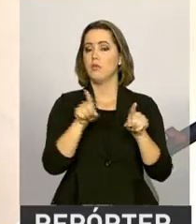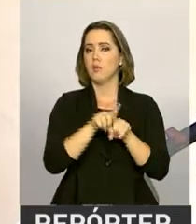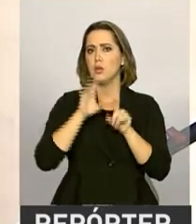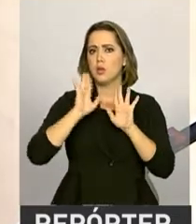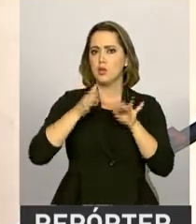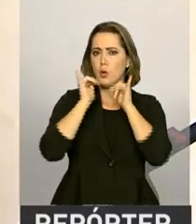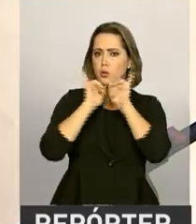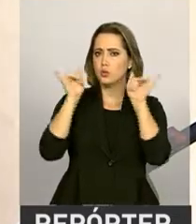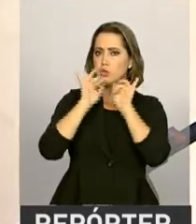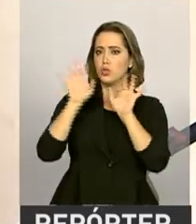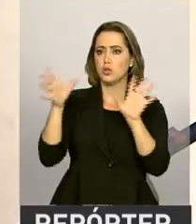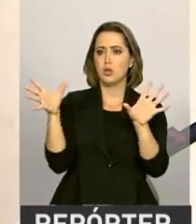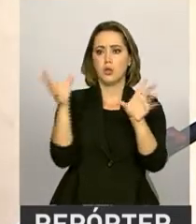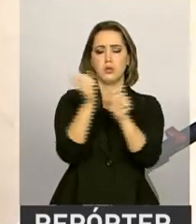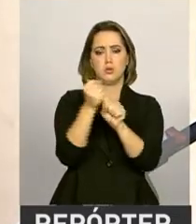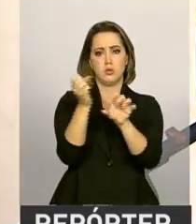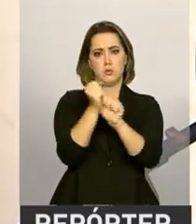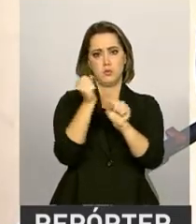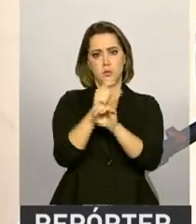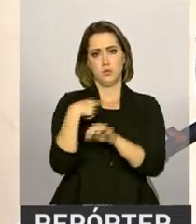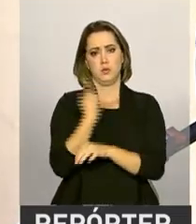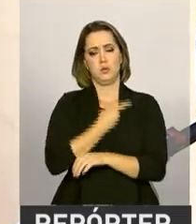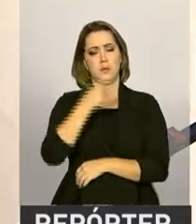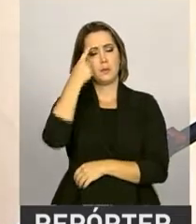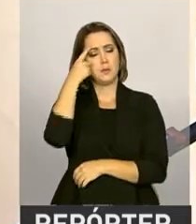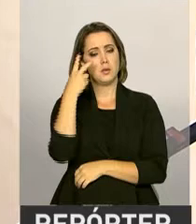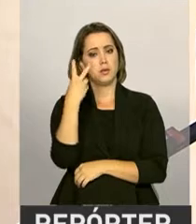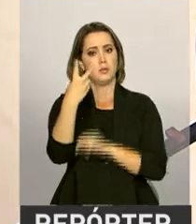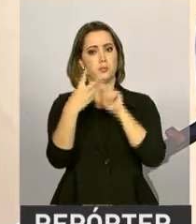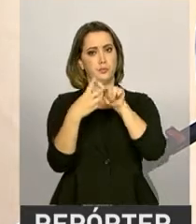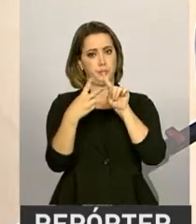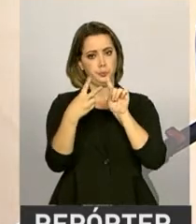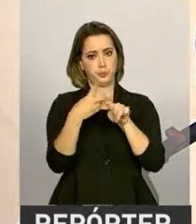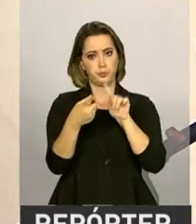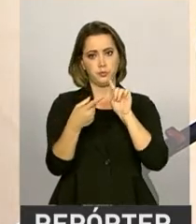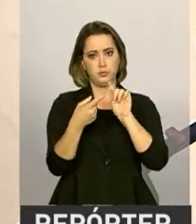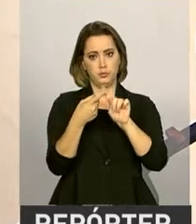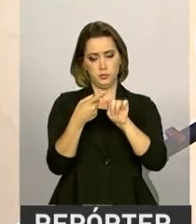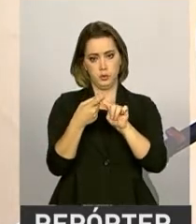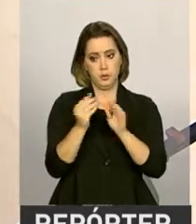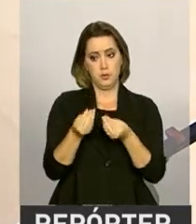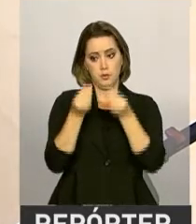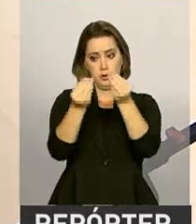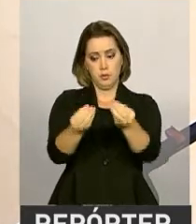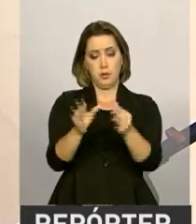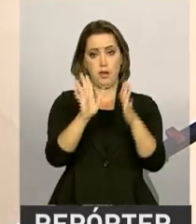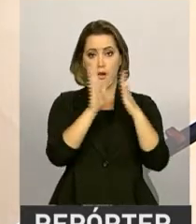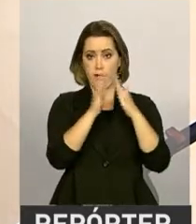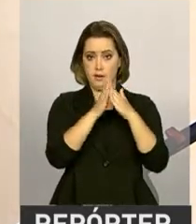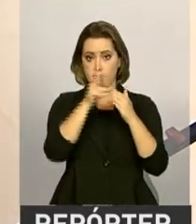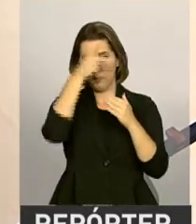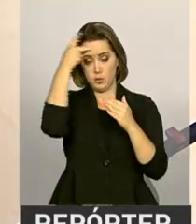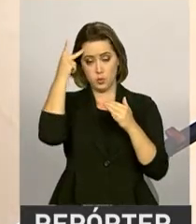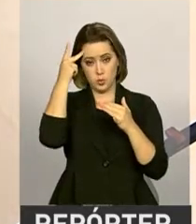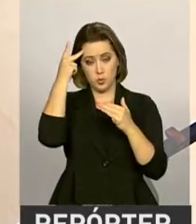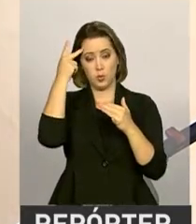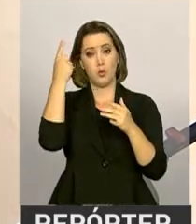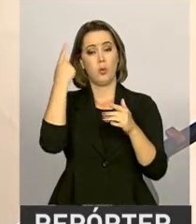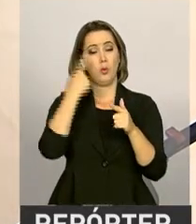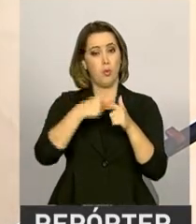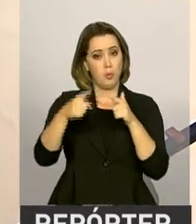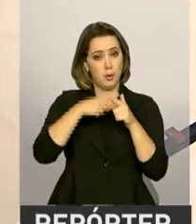está no orçamento nós estamos pensando em duas coisas primeiro da casa para quem tem dificuldades financeiras